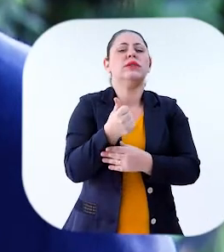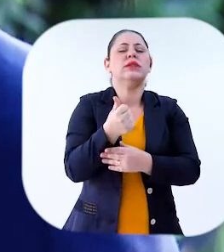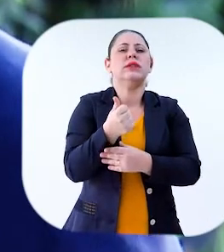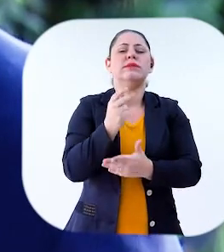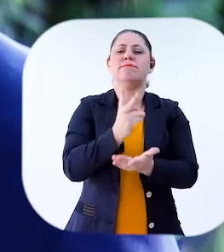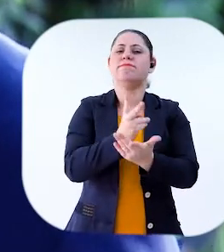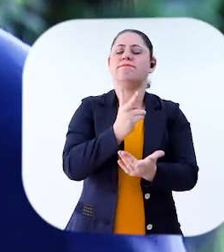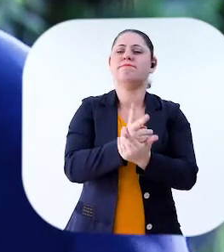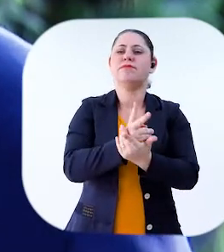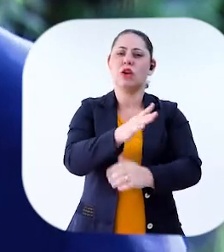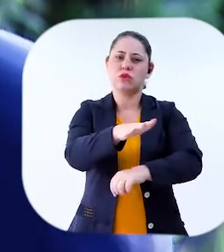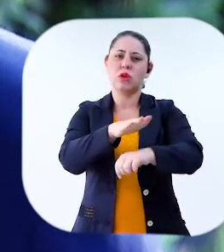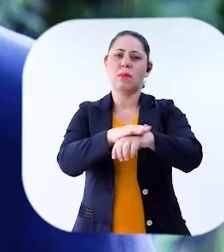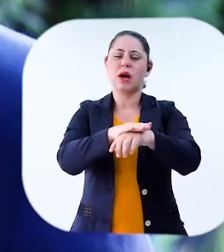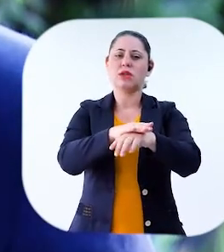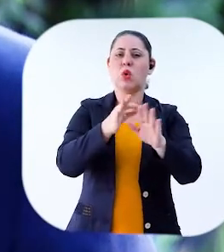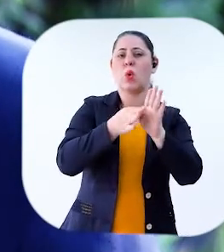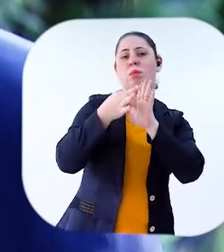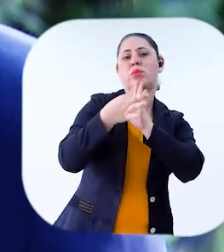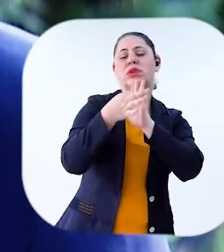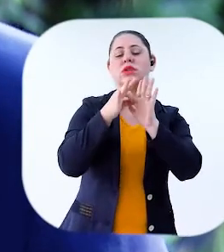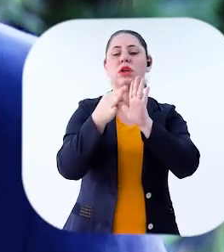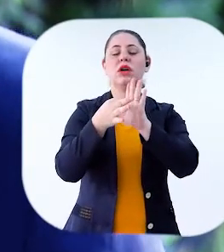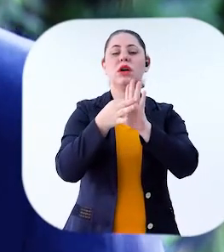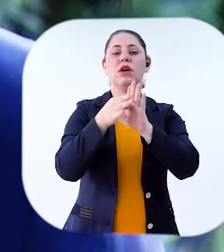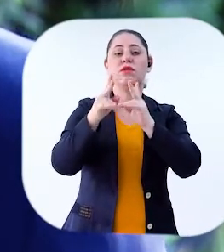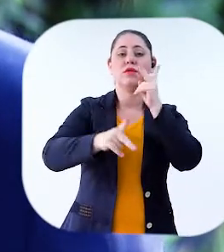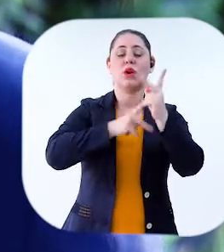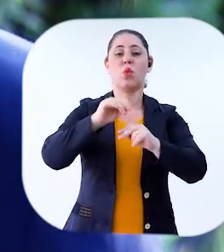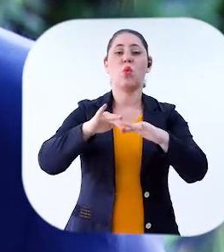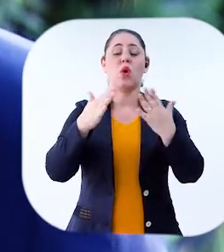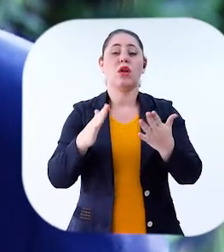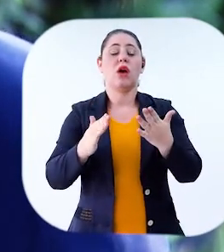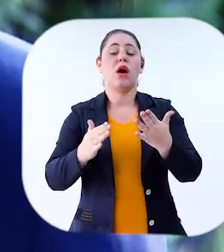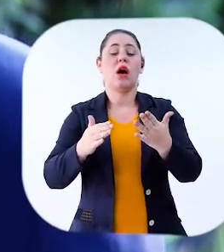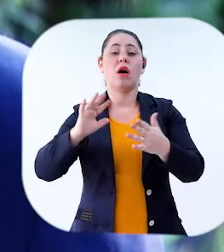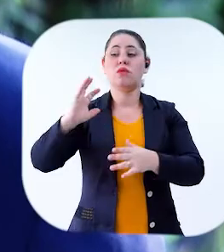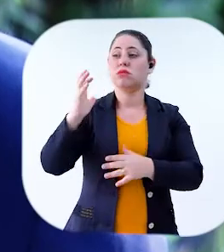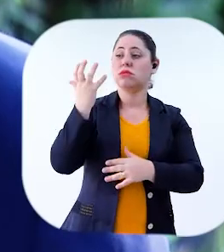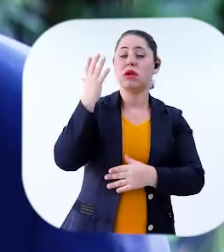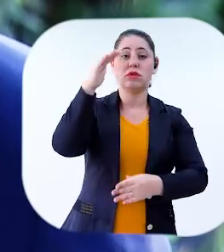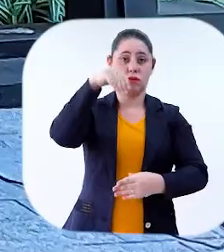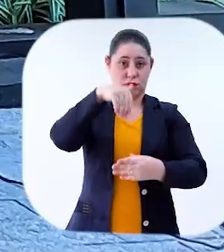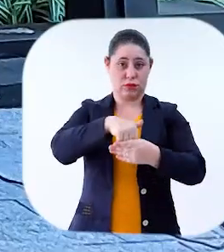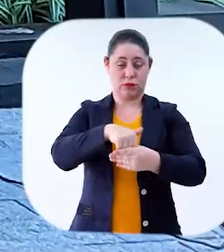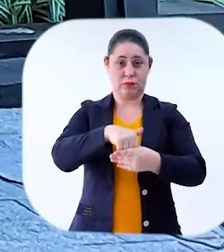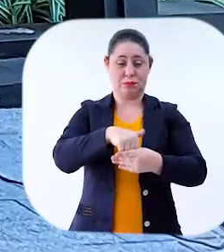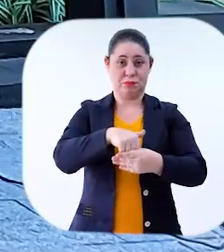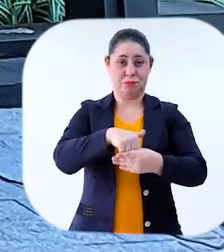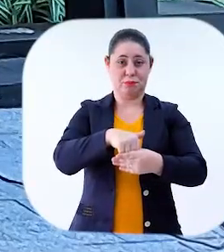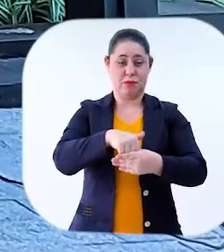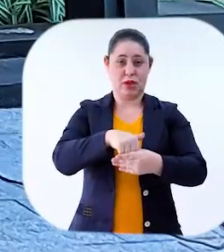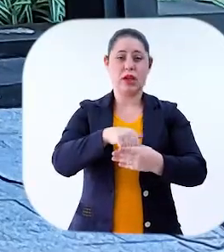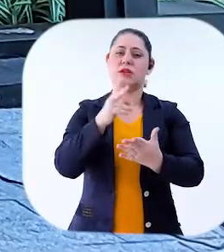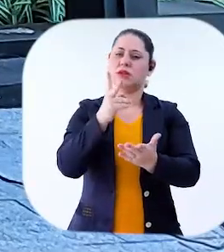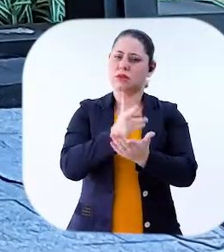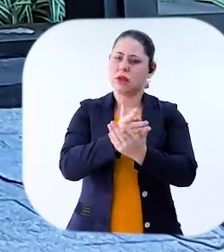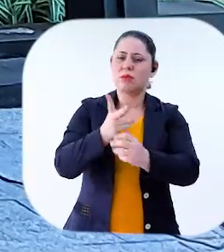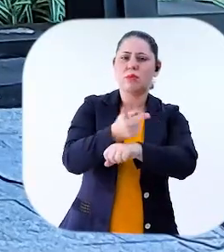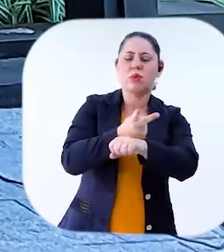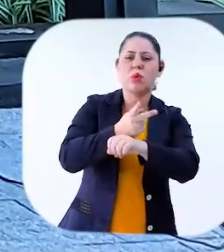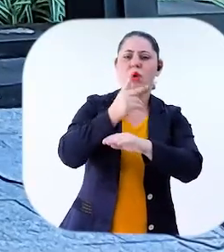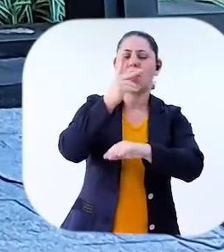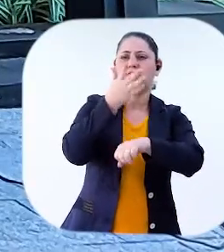é chamado a opinar, a falar, de 2 em 2 anos, quando acontecem as eleições. Embora a gente